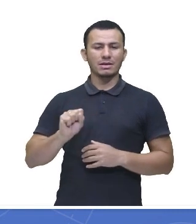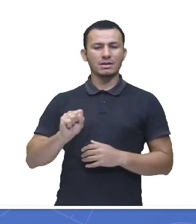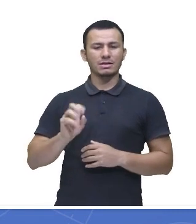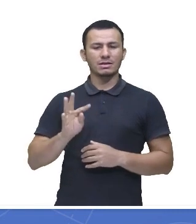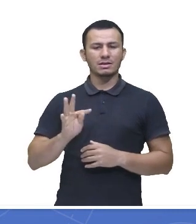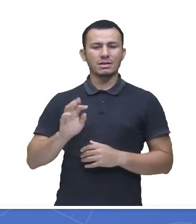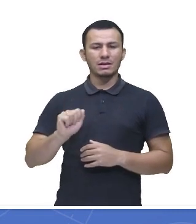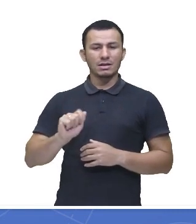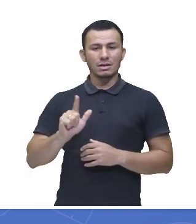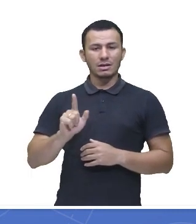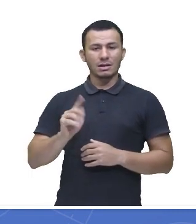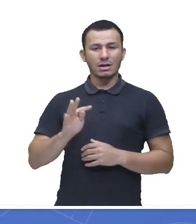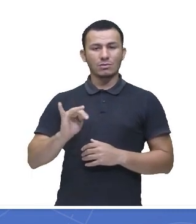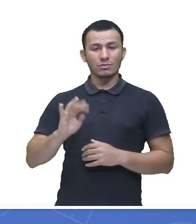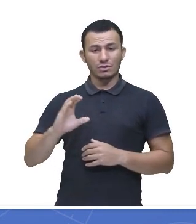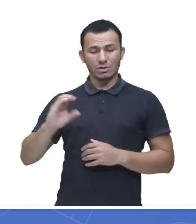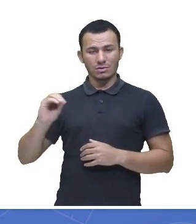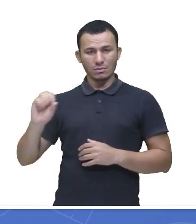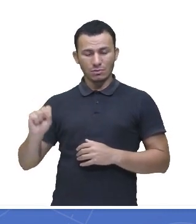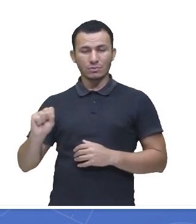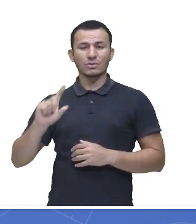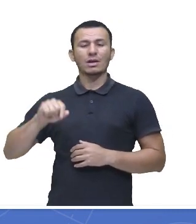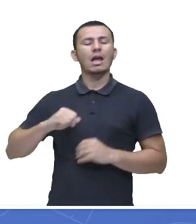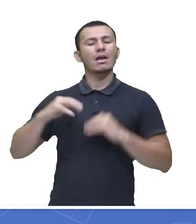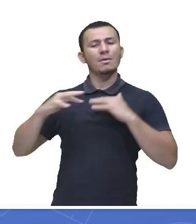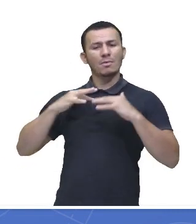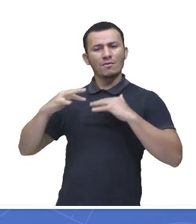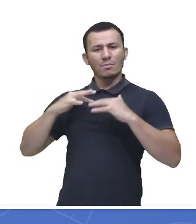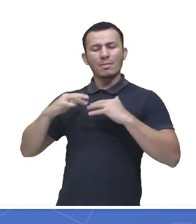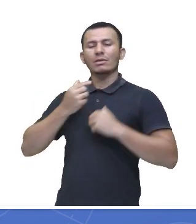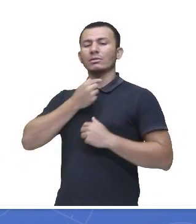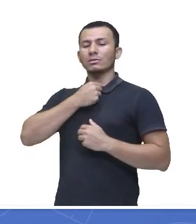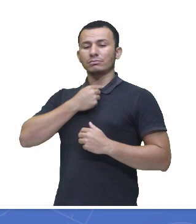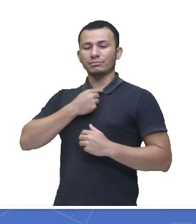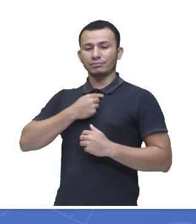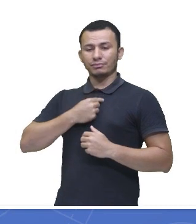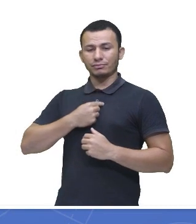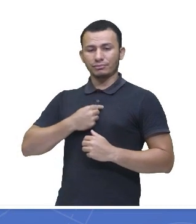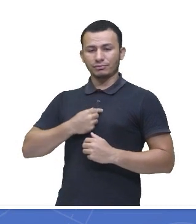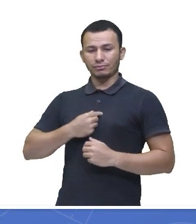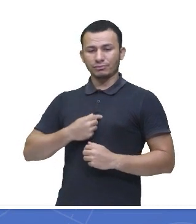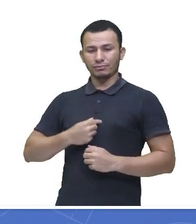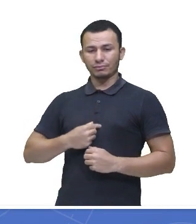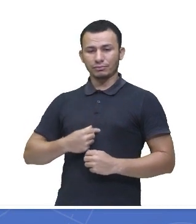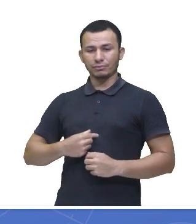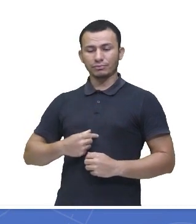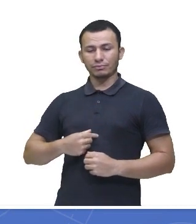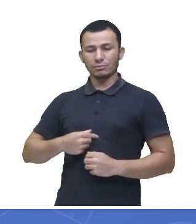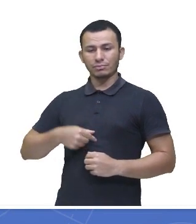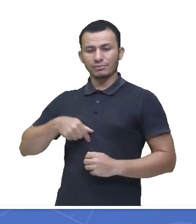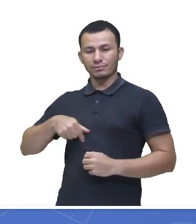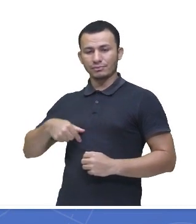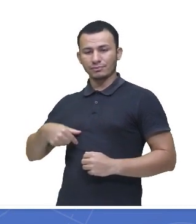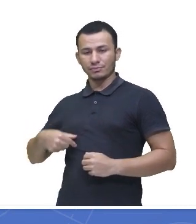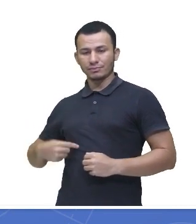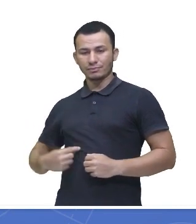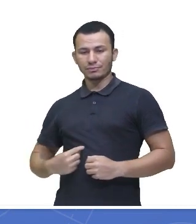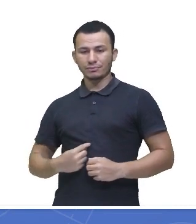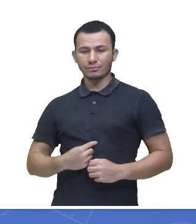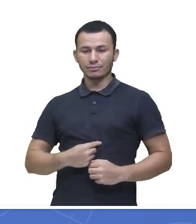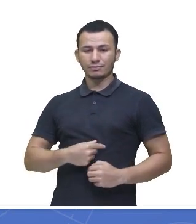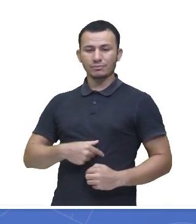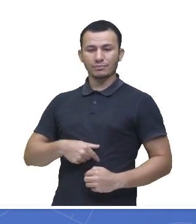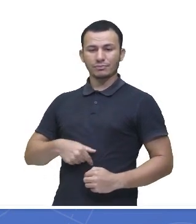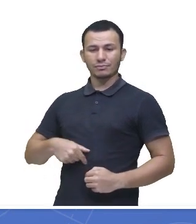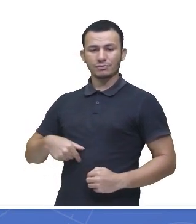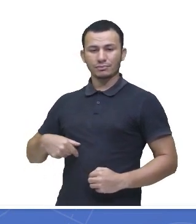movimentos peristálticos, eles vão começar no esôfago e vai até o intestino grosso.